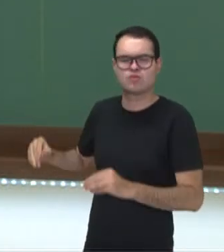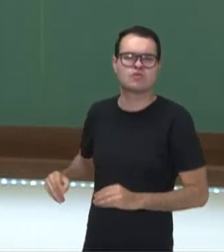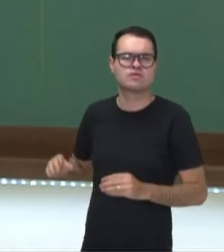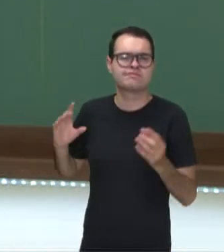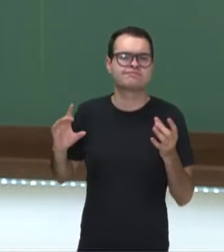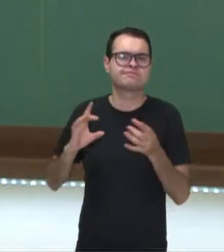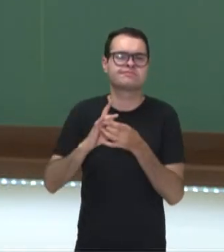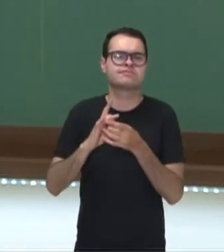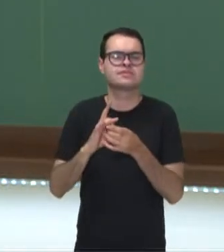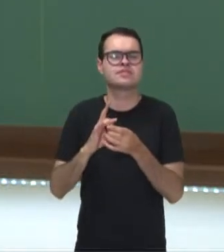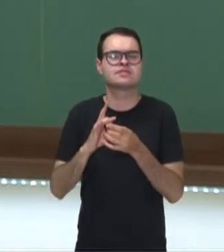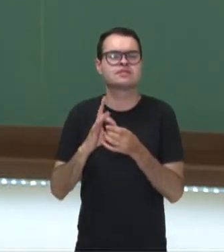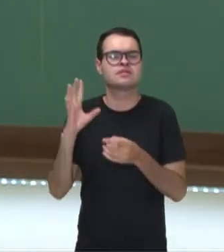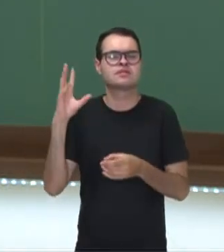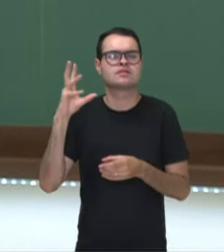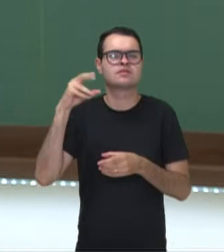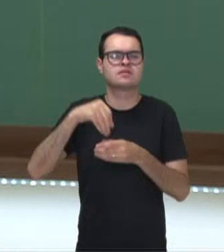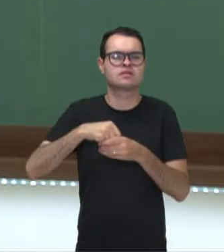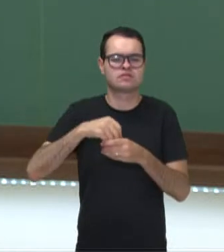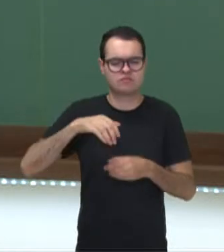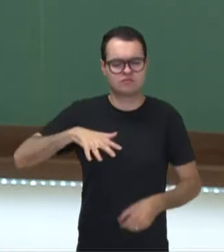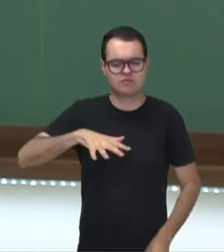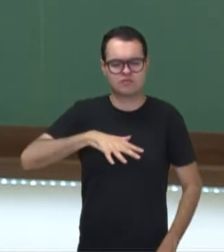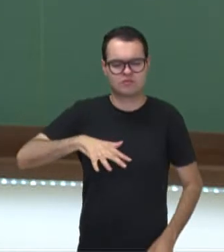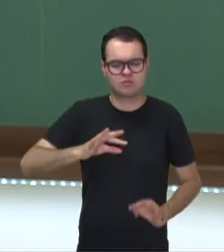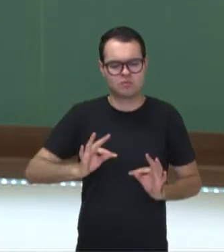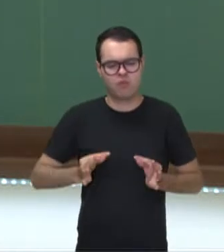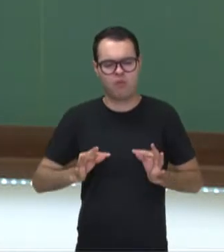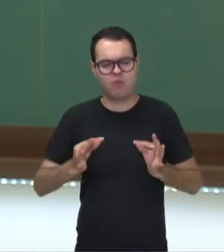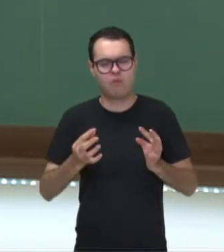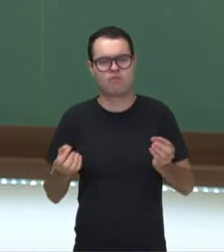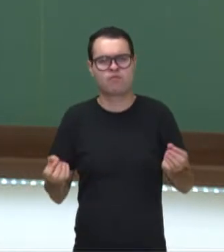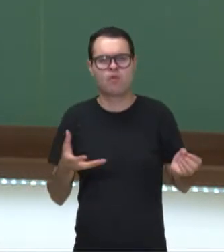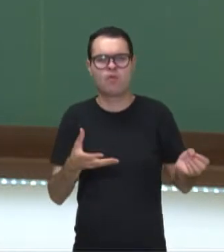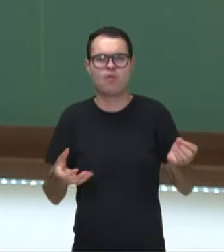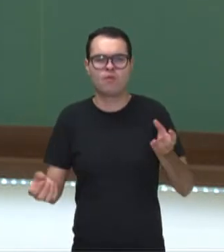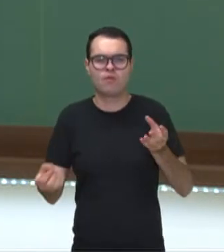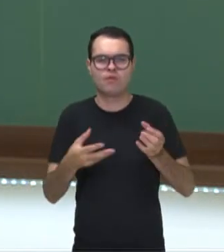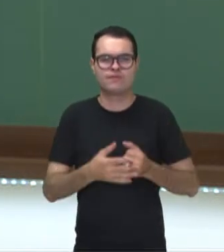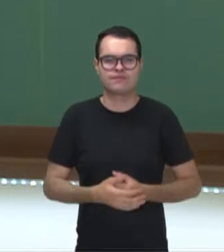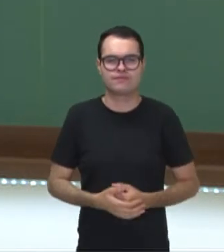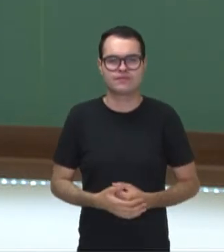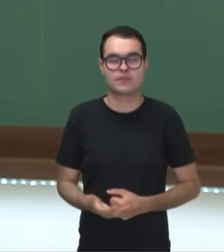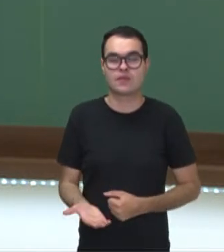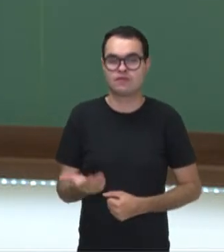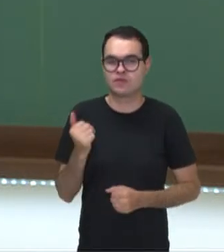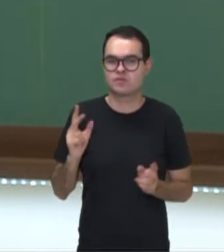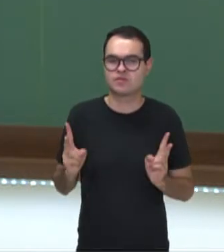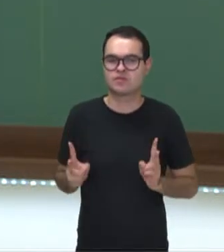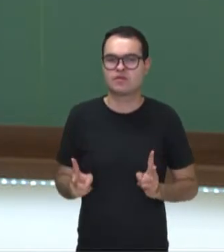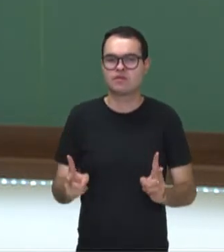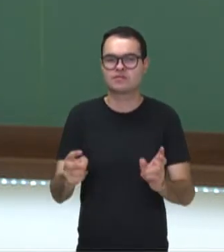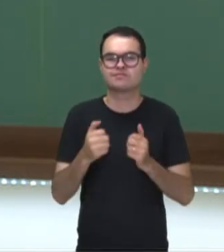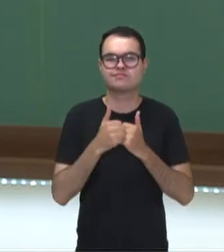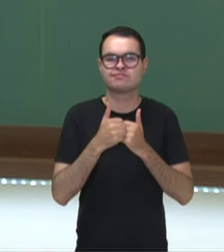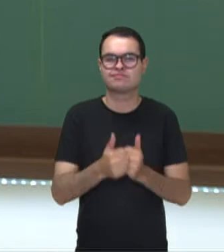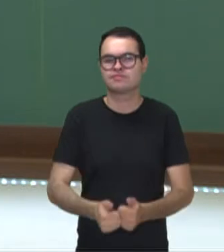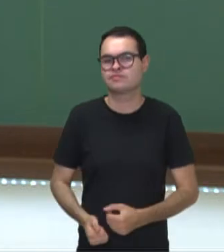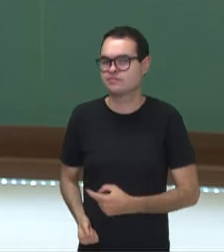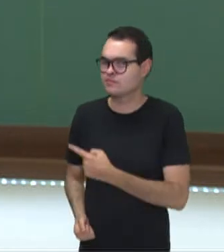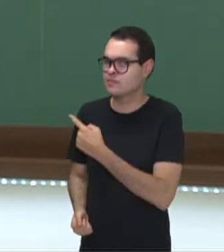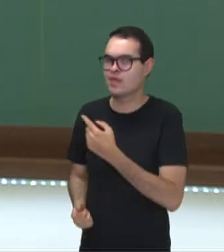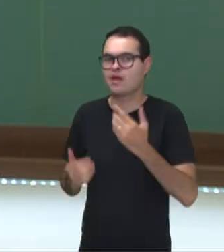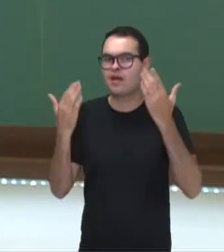estamos inseridos nesse meio tecnológico, né? Então, vamos a seguir. Vamos analisar